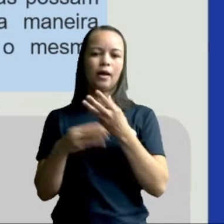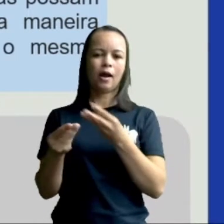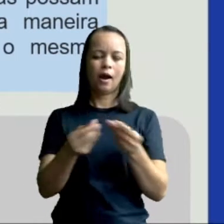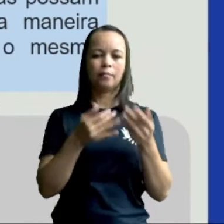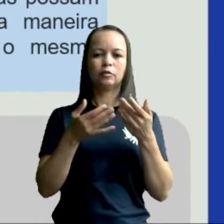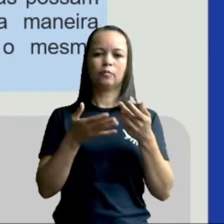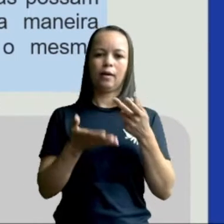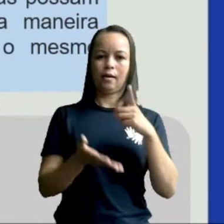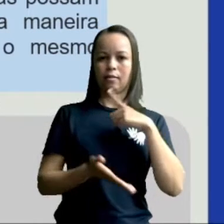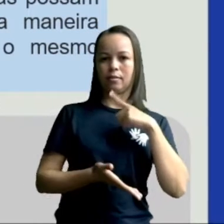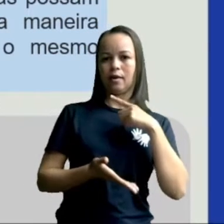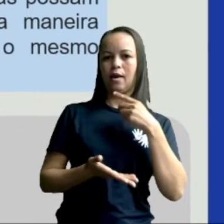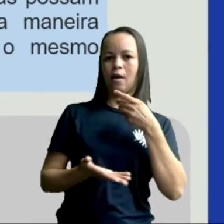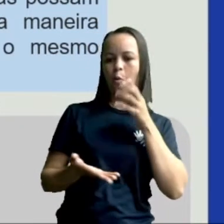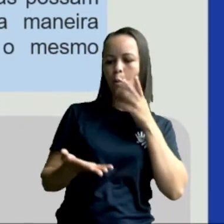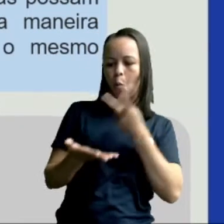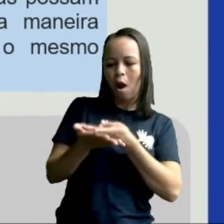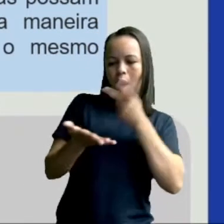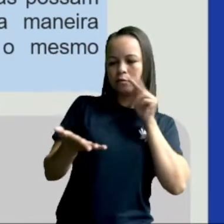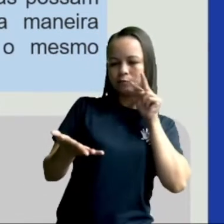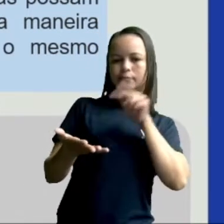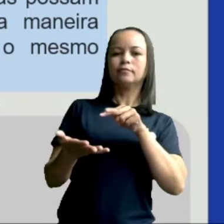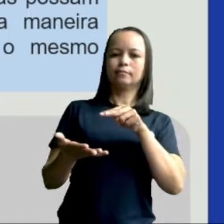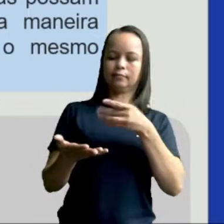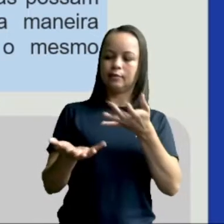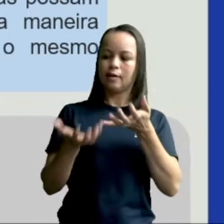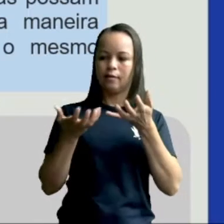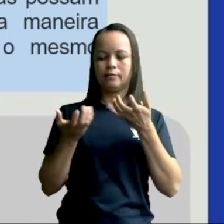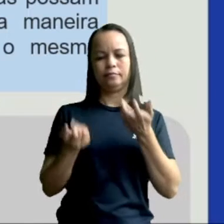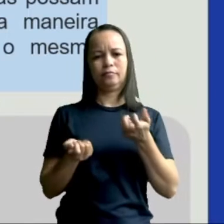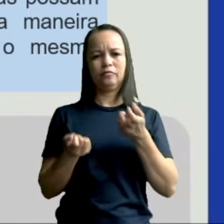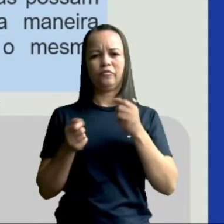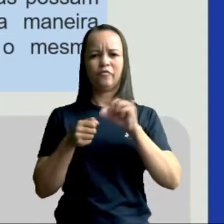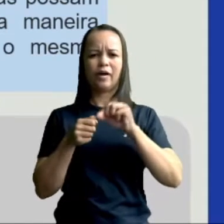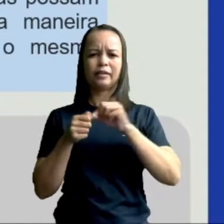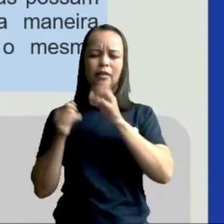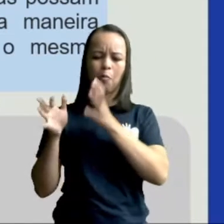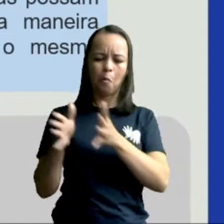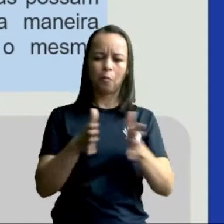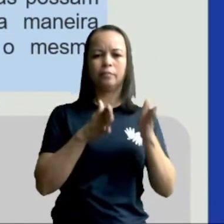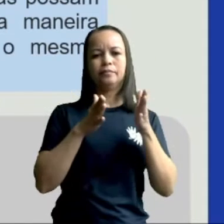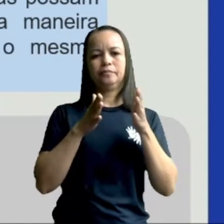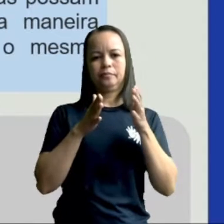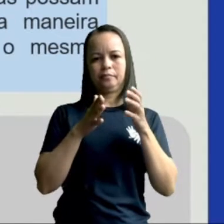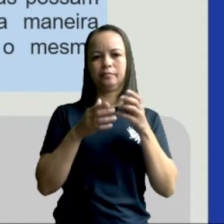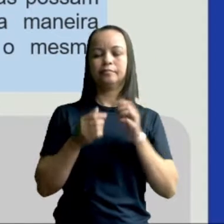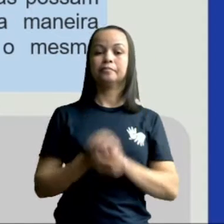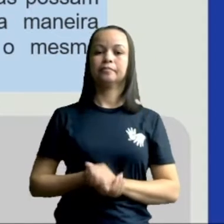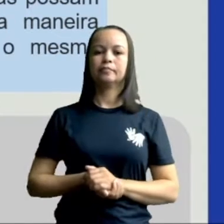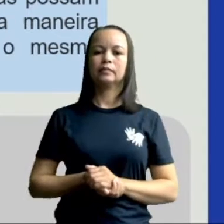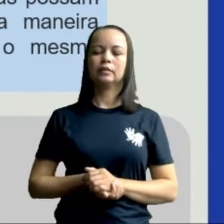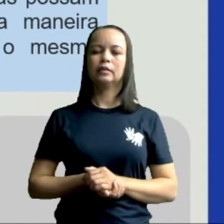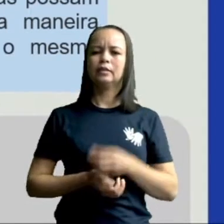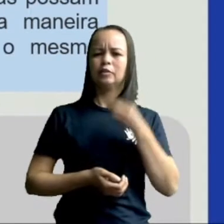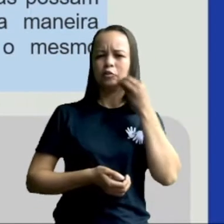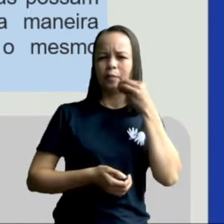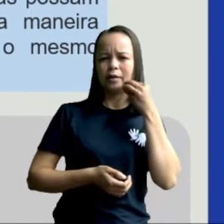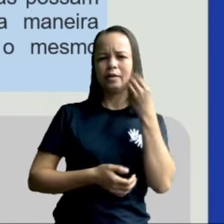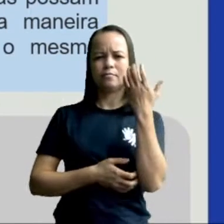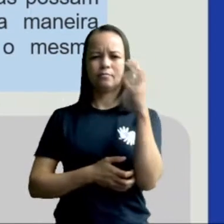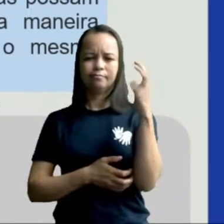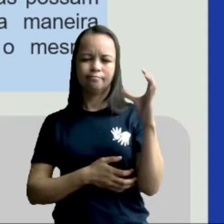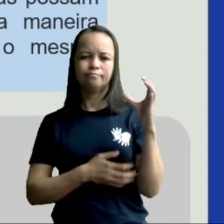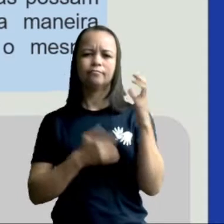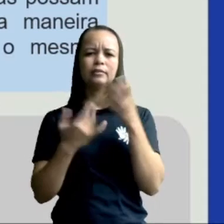obtermos o resultado desejado. Ou seja, fazemos um protocolo a ser seguido. Em experimentos científicos,